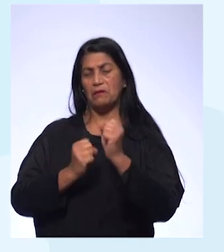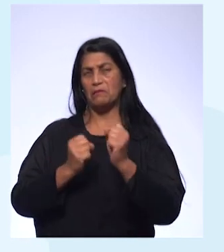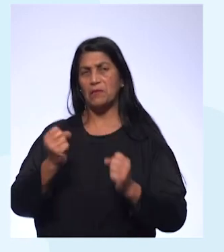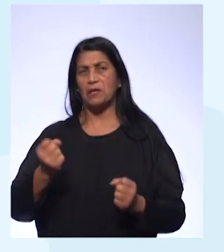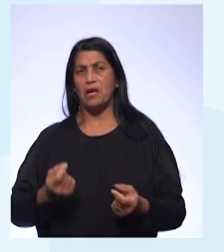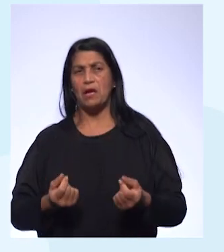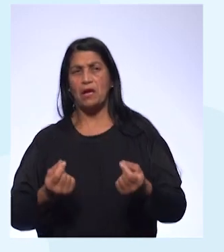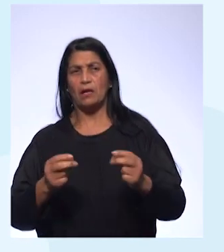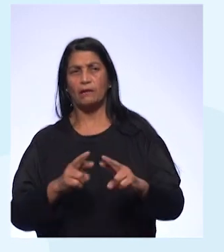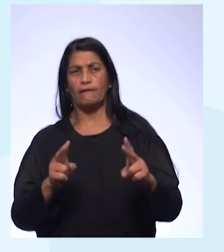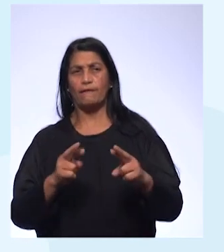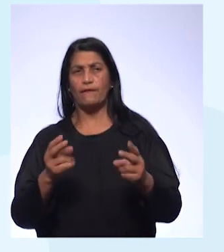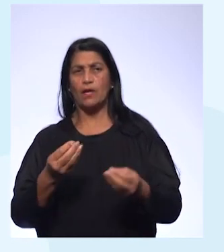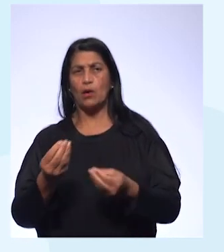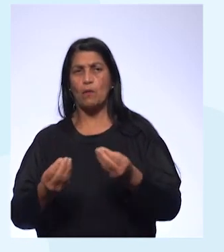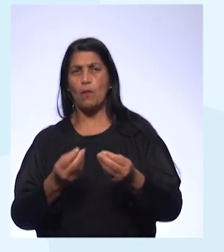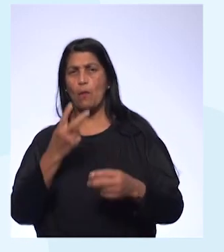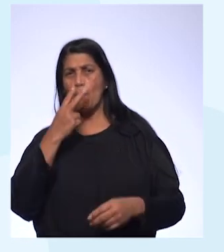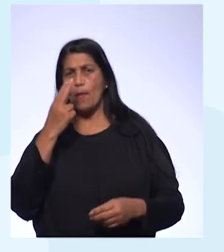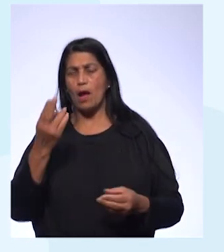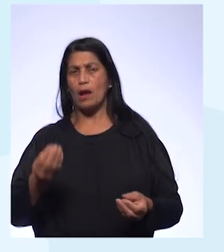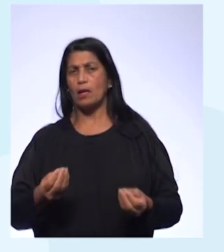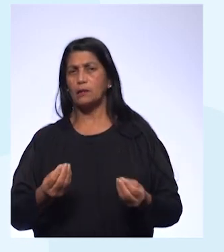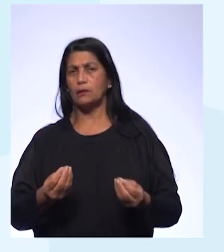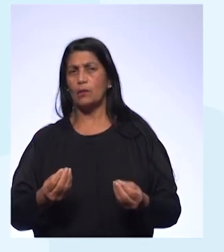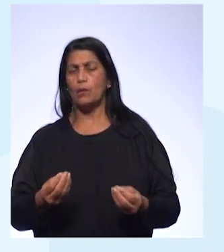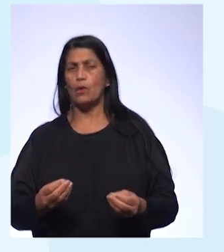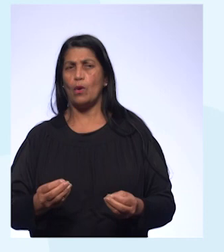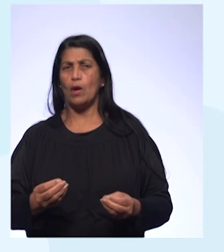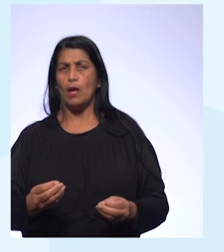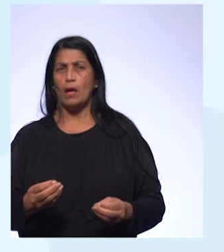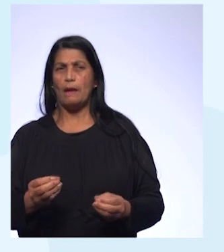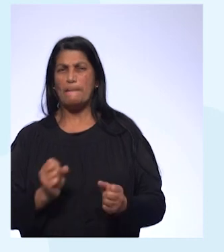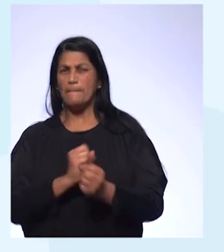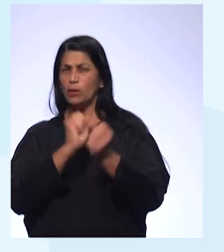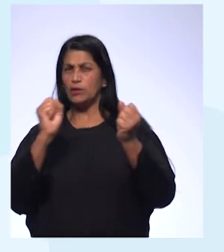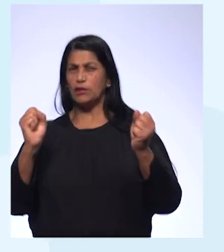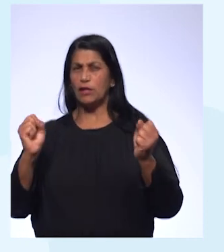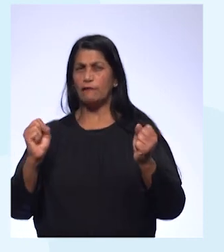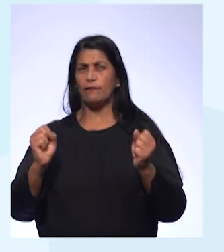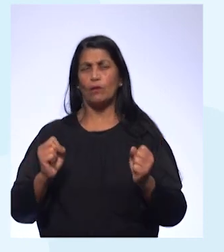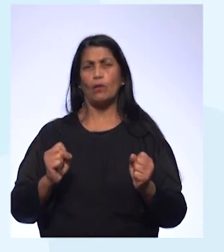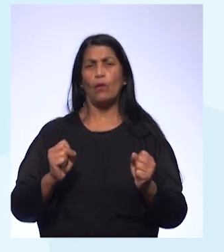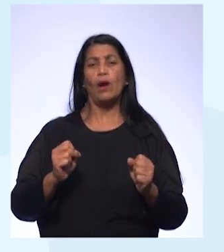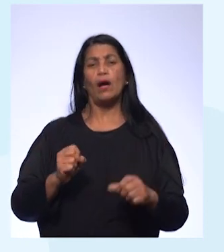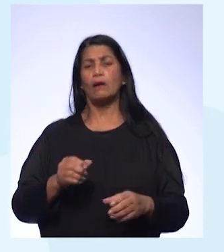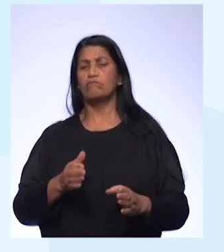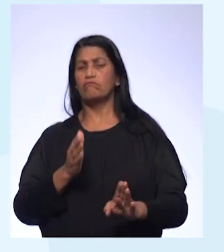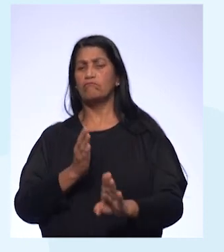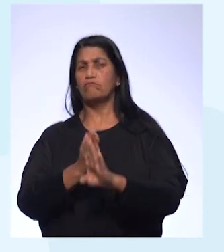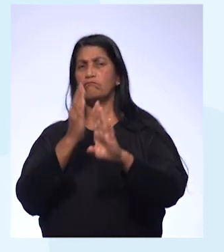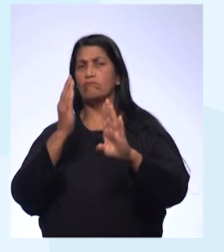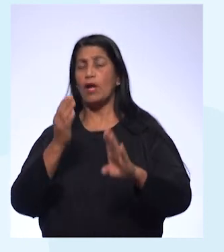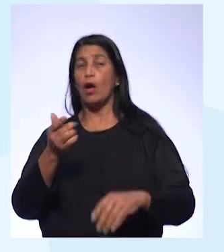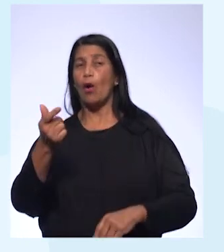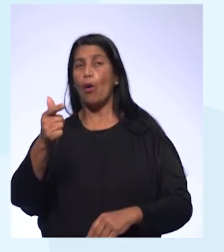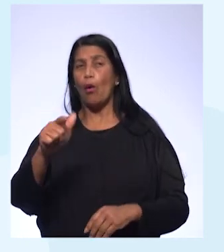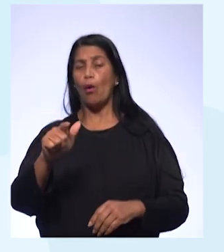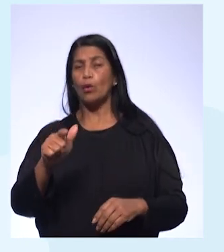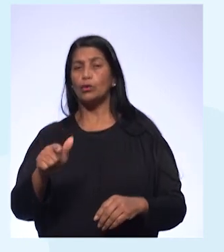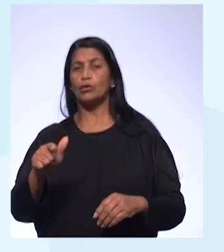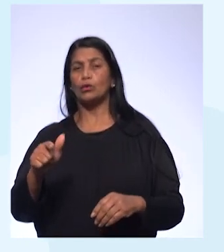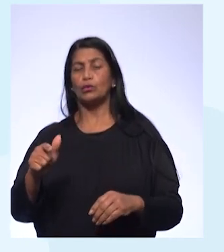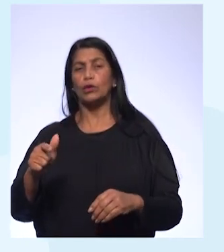burguês, e essas diferenças que pareciam não serem possíveis de superar, eles identificaram isso em outros momentos